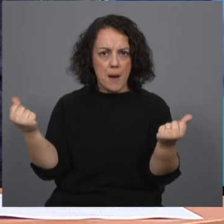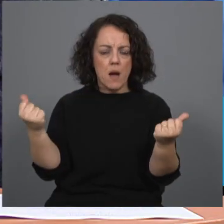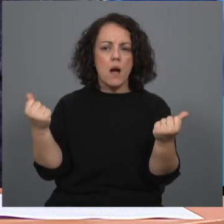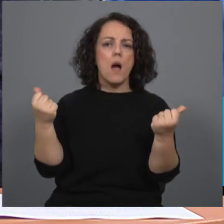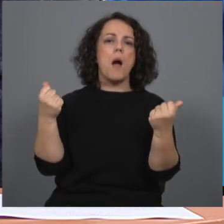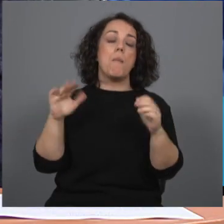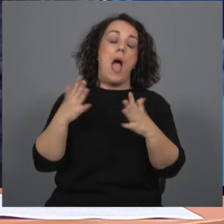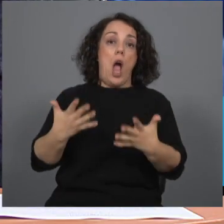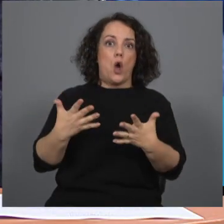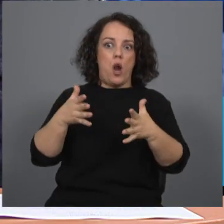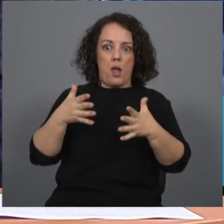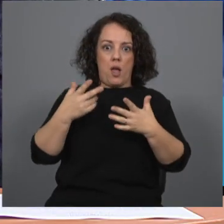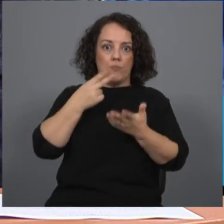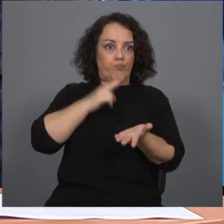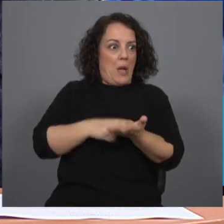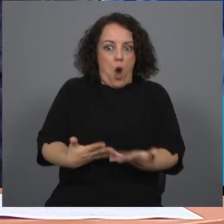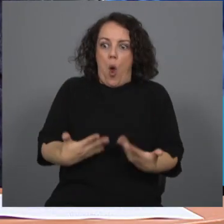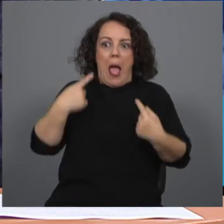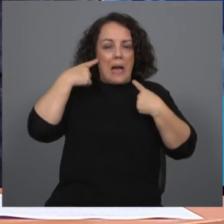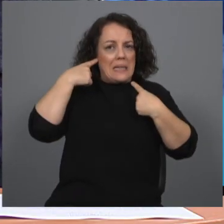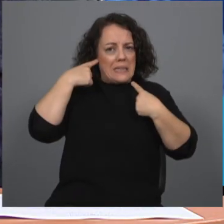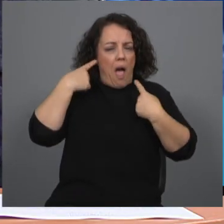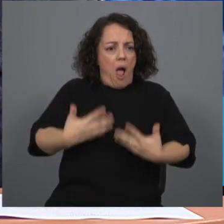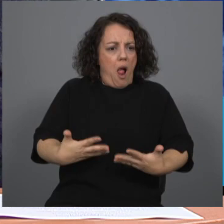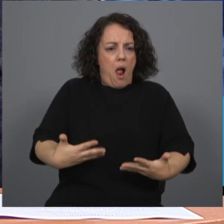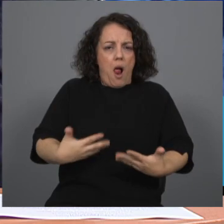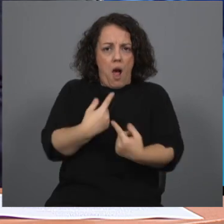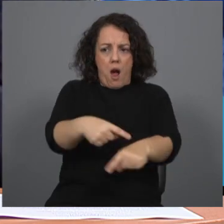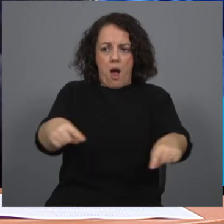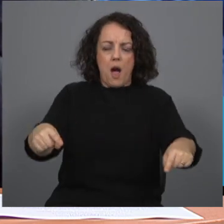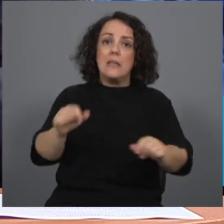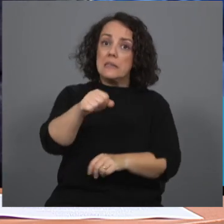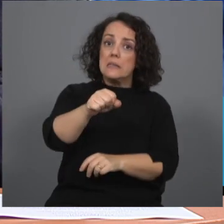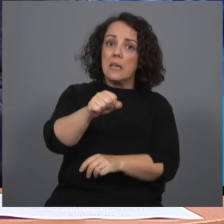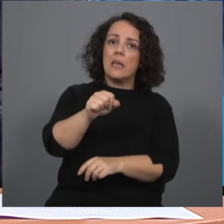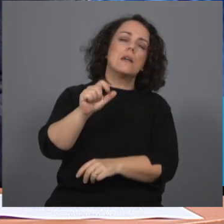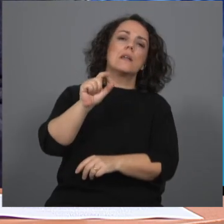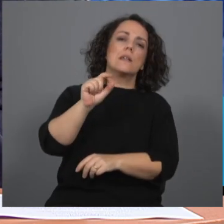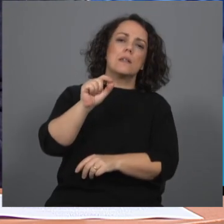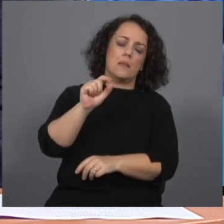que estamos em cima dela, estamos a vivê-la, não é? Mas com essa perspectiva. Sobretudo no que diz respeito